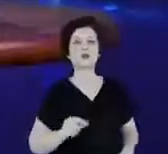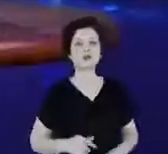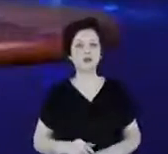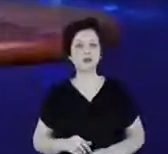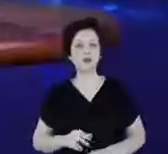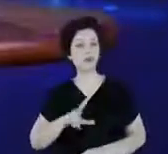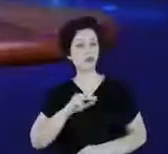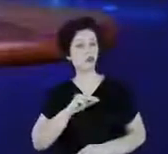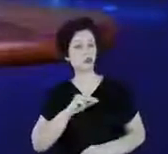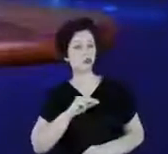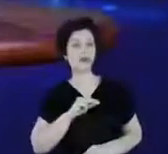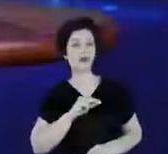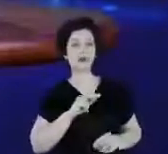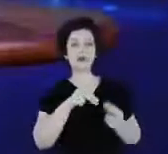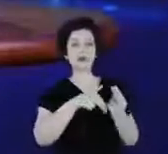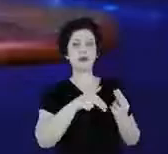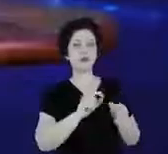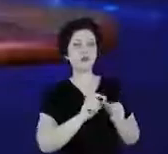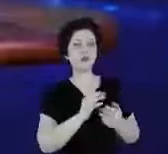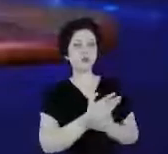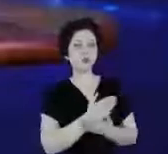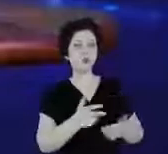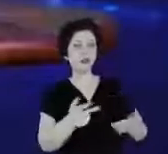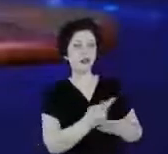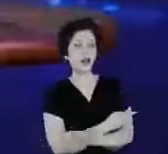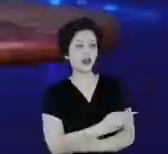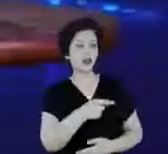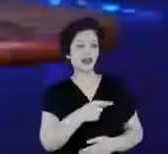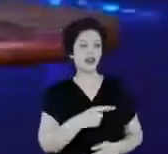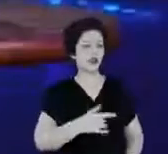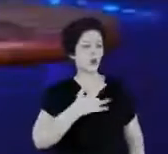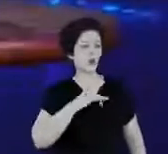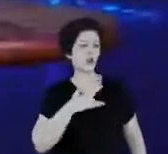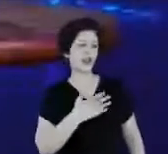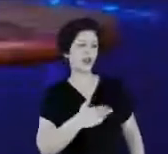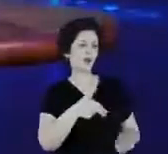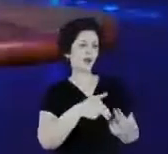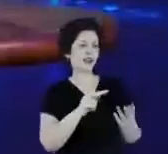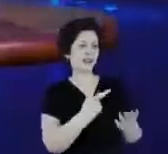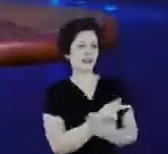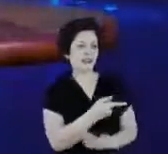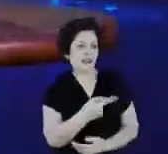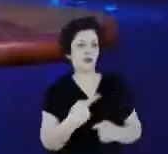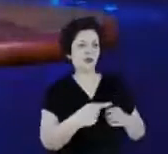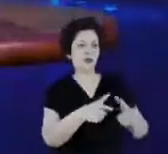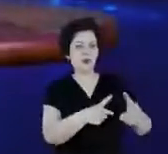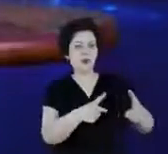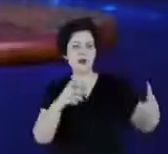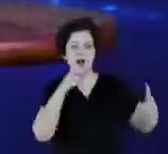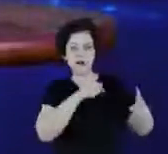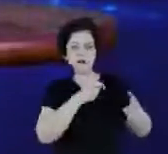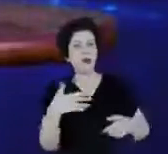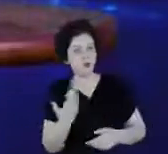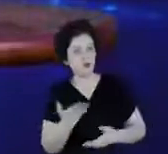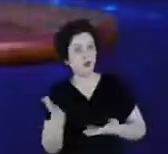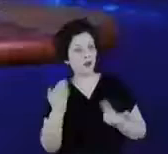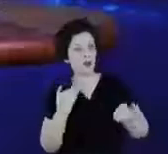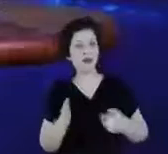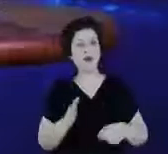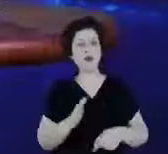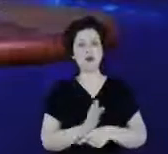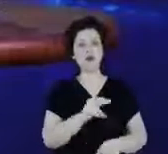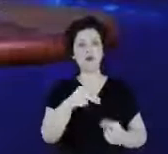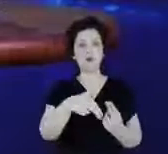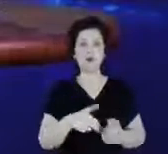bem que fez um negócio errado deve ter sido sem querer mas eu tenho certeza que ele vai arrumar coitado do bem que Eles erraram que estão crescendo Vamos ajudar o nubank